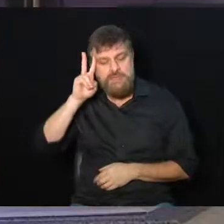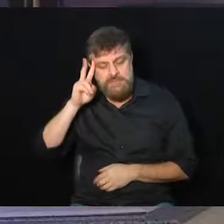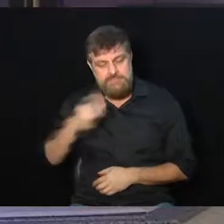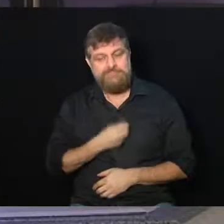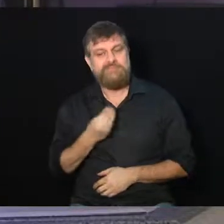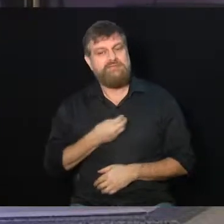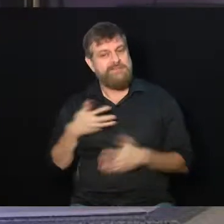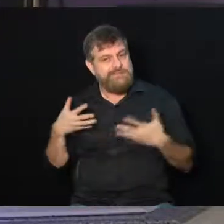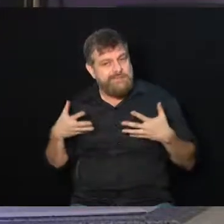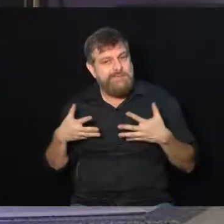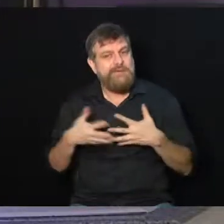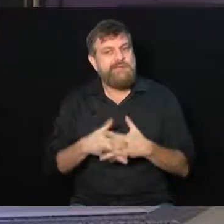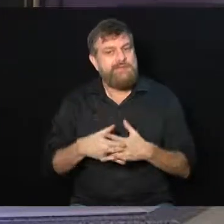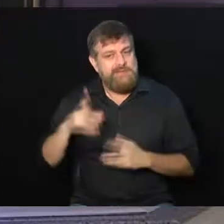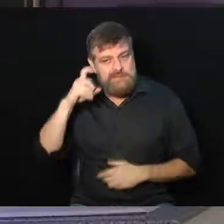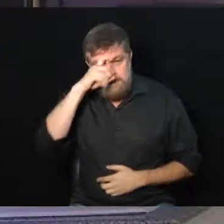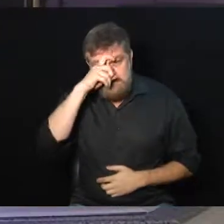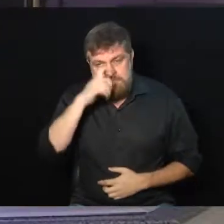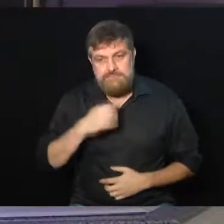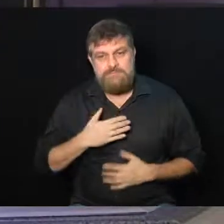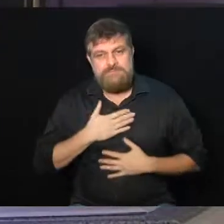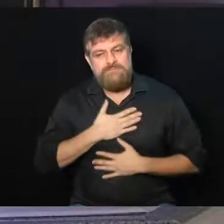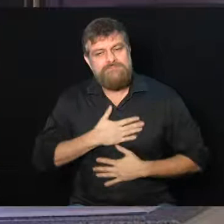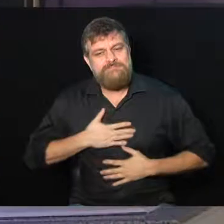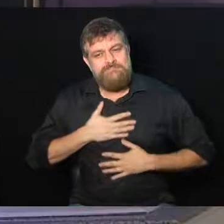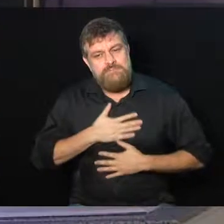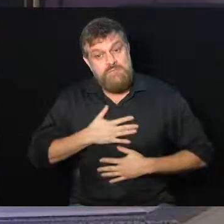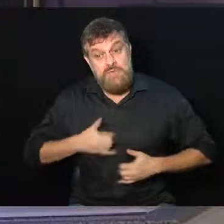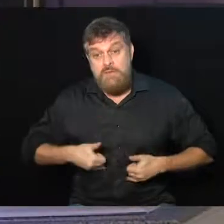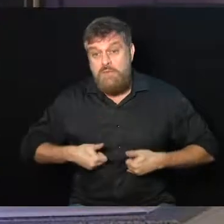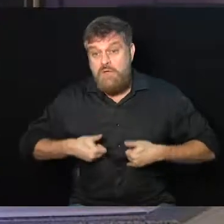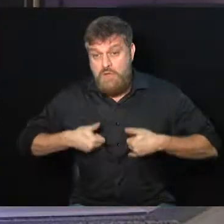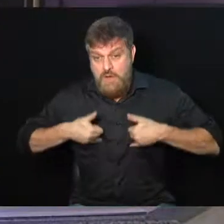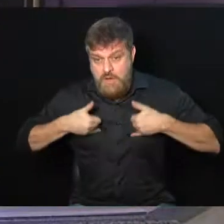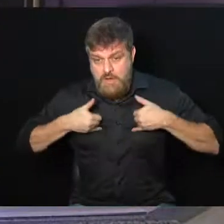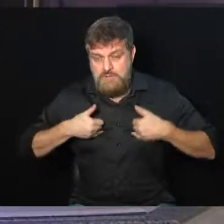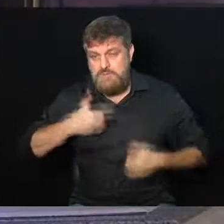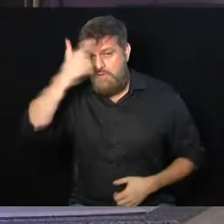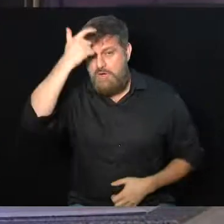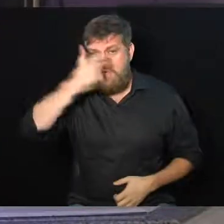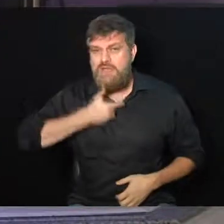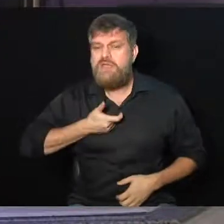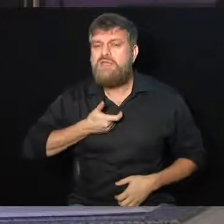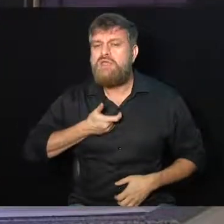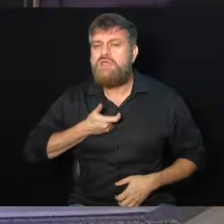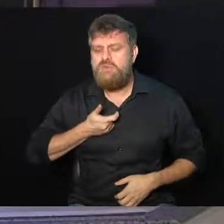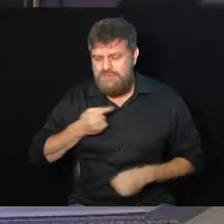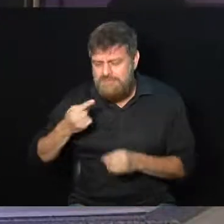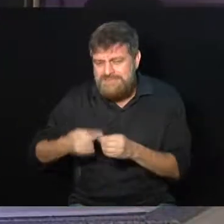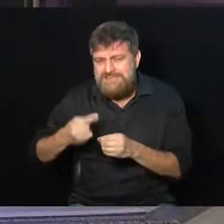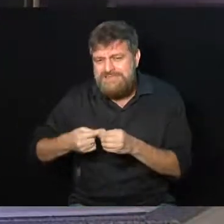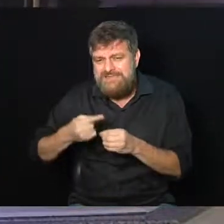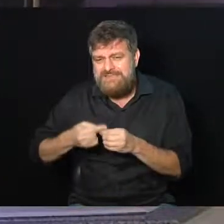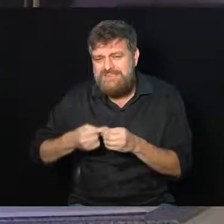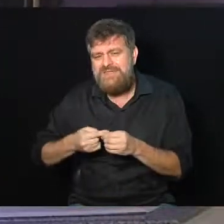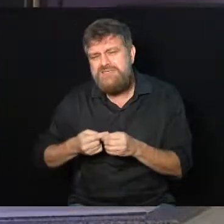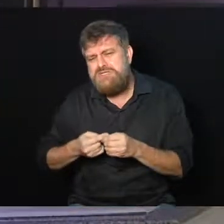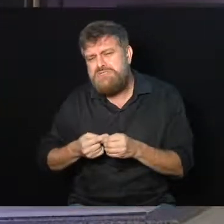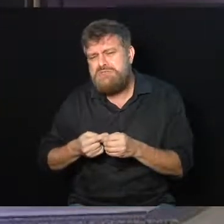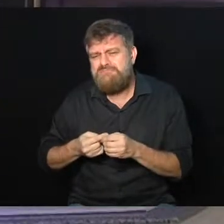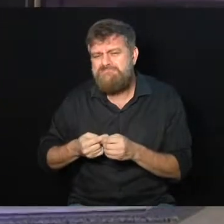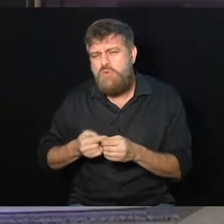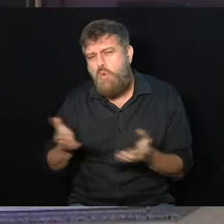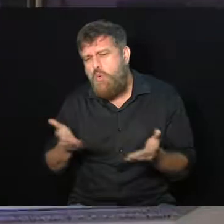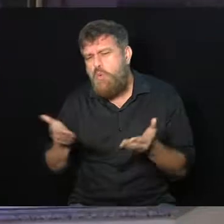complicados na infância. Eu me sinto muito honrado. Como foi dito aqui, eu nasci numa cidade que hoje deve